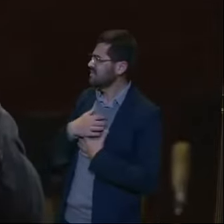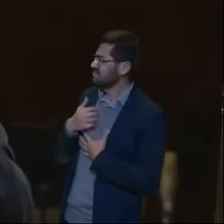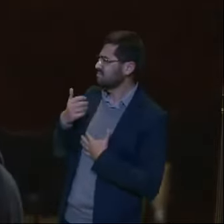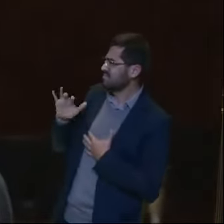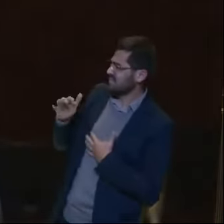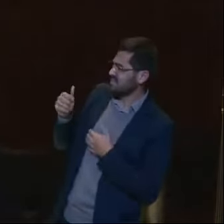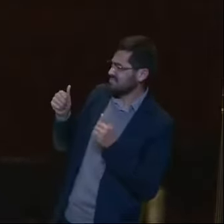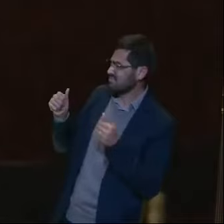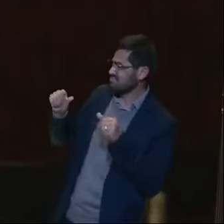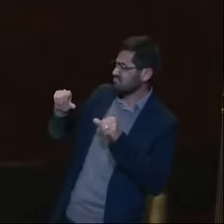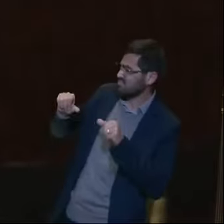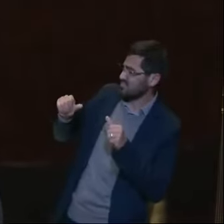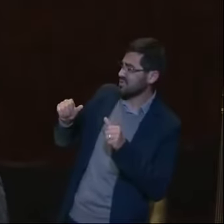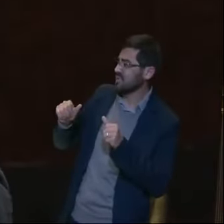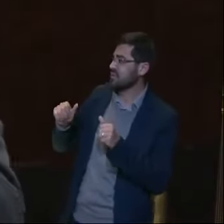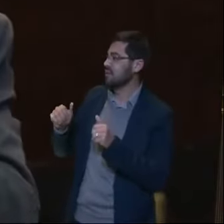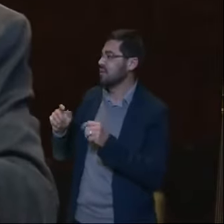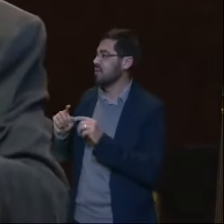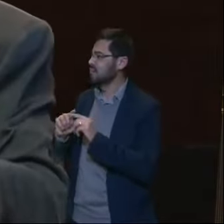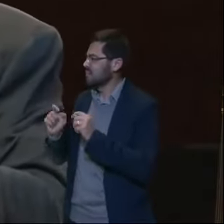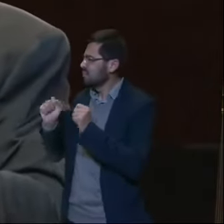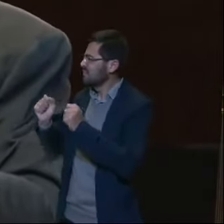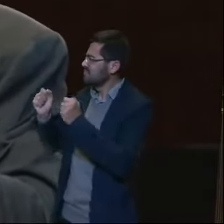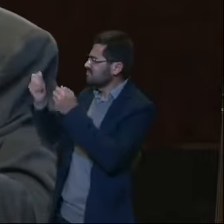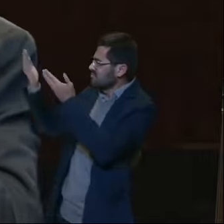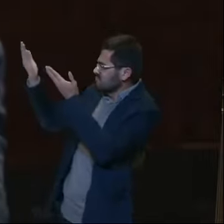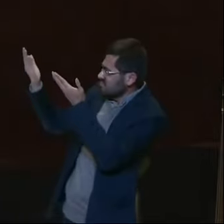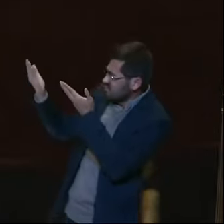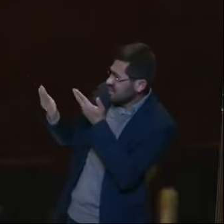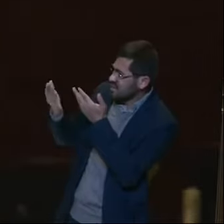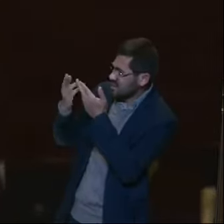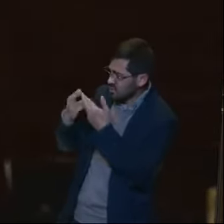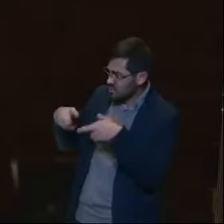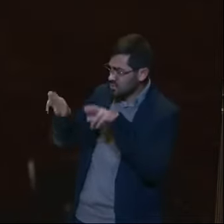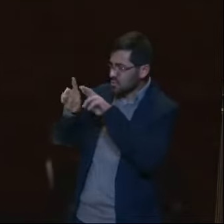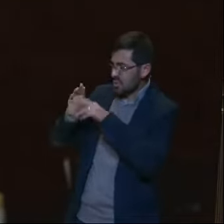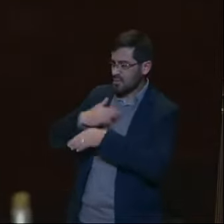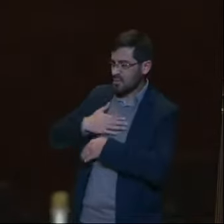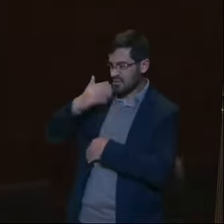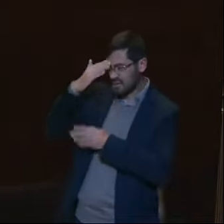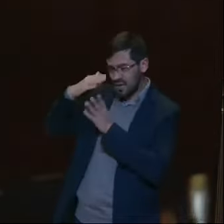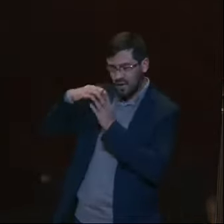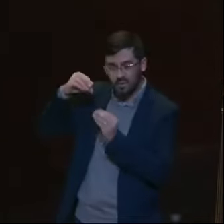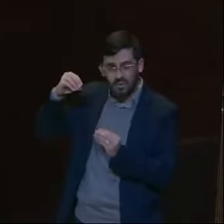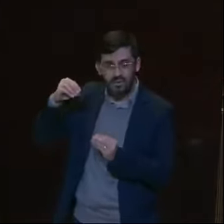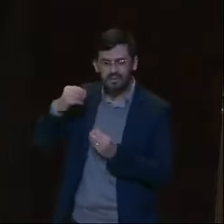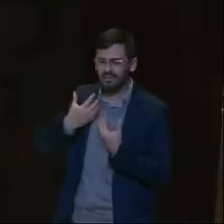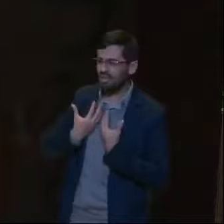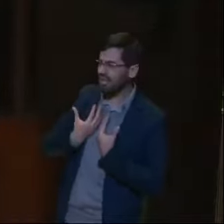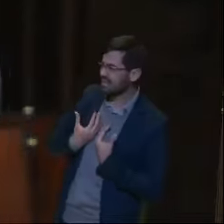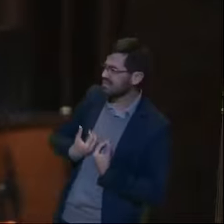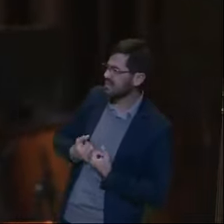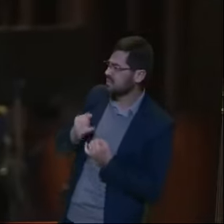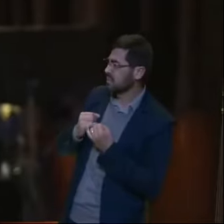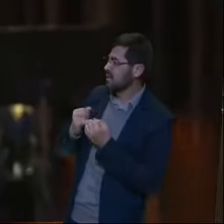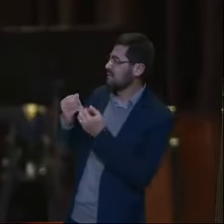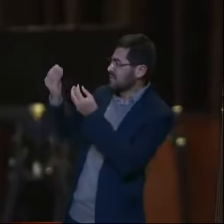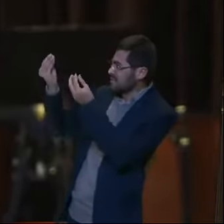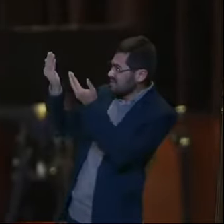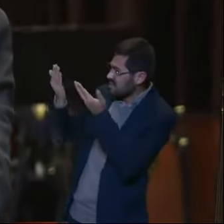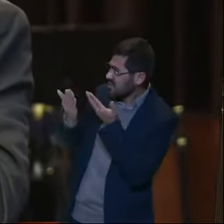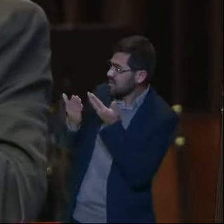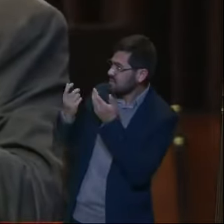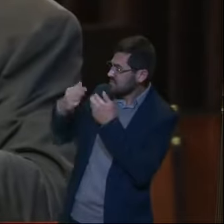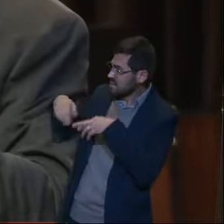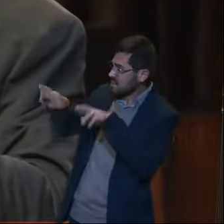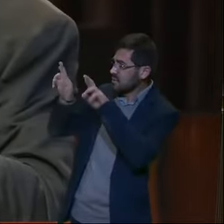na tua presença. Senhor, você pode renovar o meu espírito? Eu acho que o meu espírito está cansado, a minha alma está cansada, Senhor. O Senhor pode renovar o meu